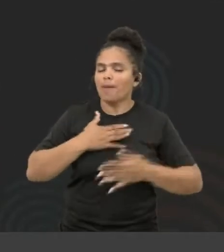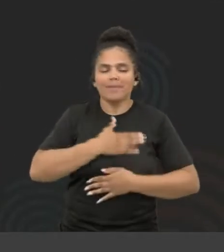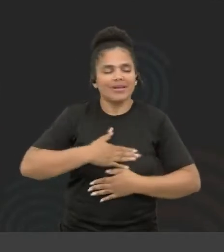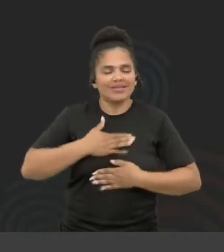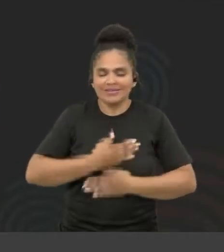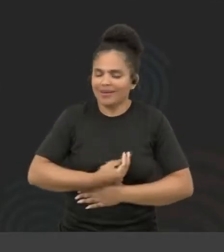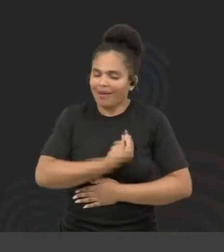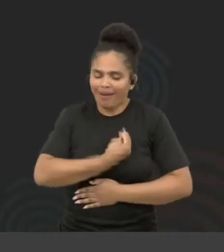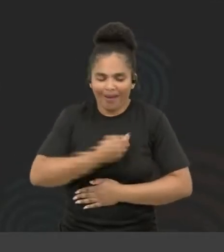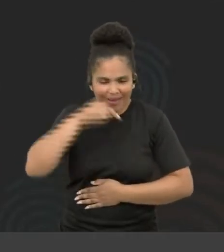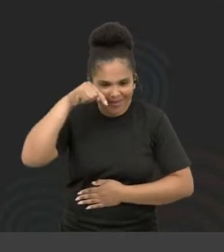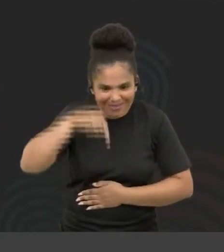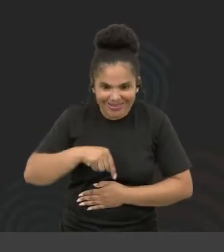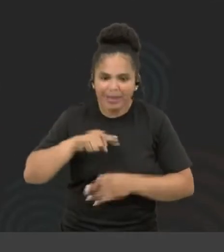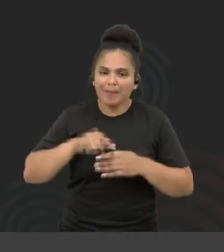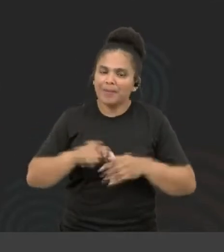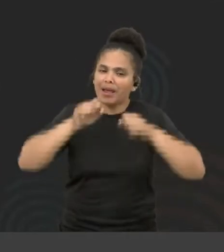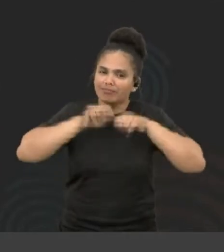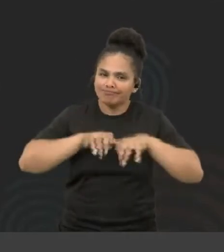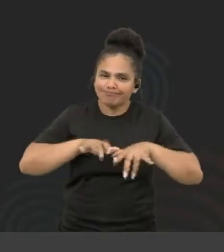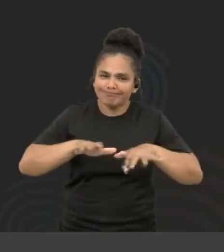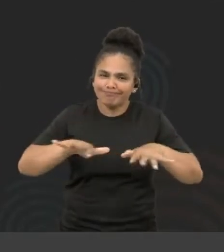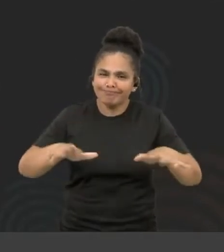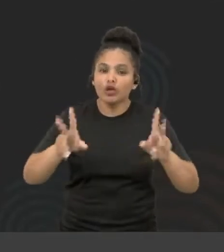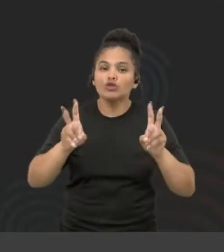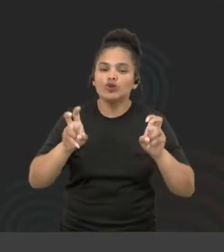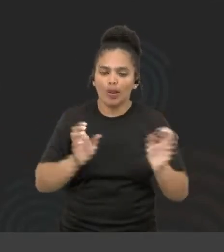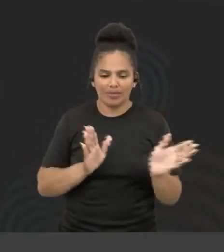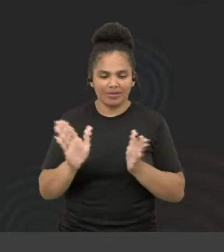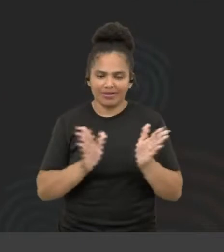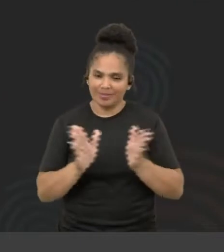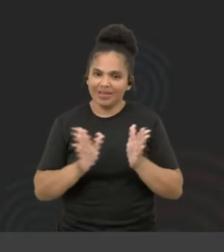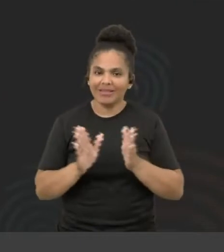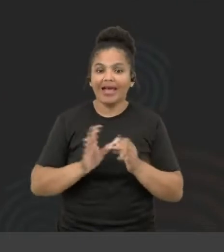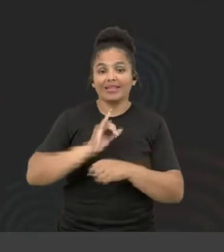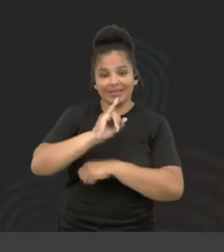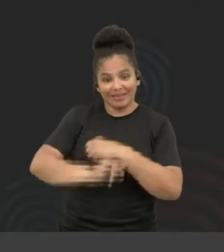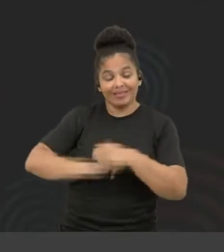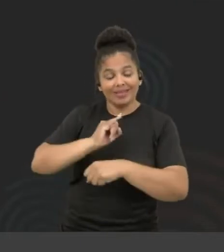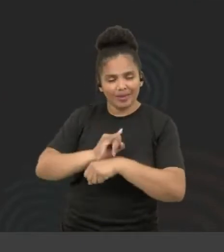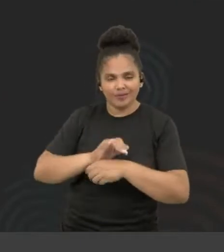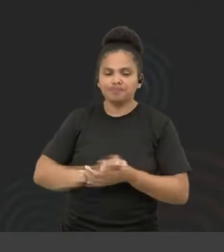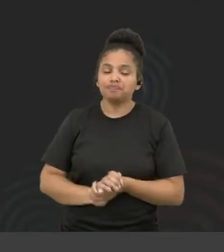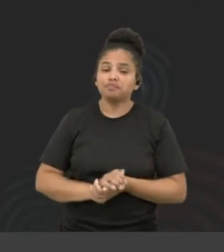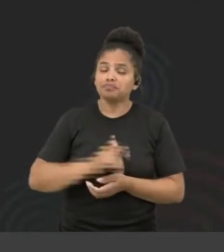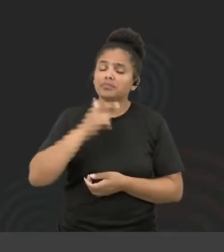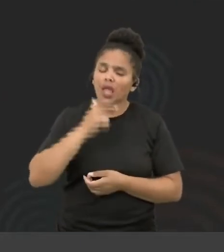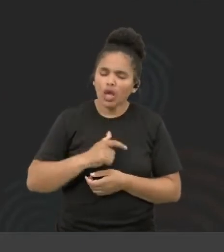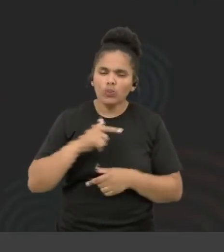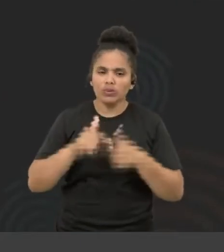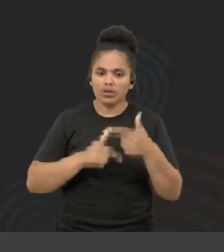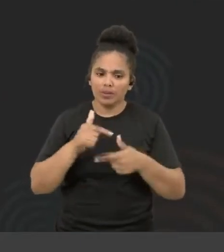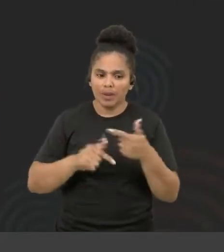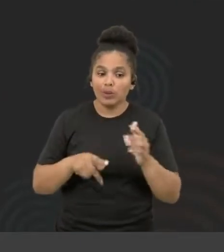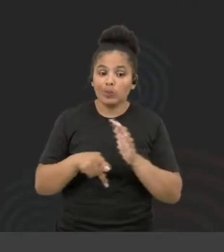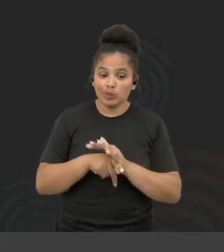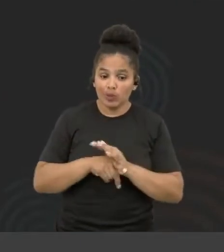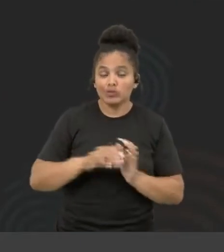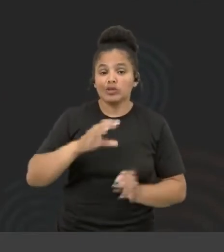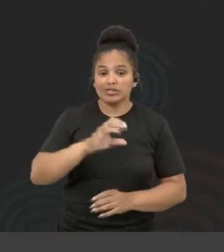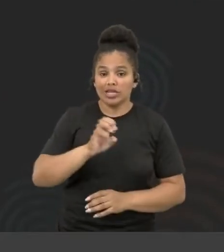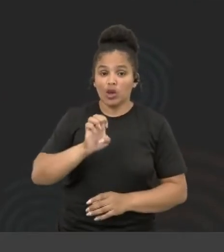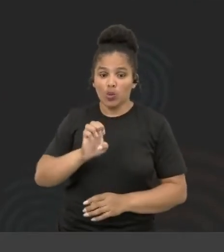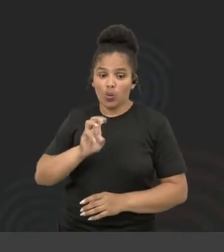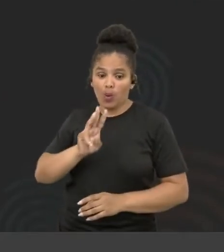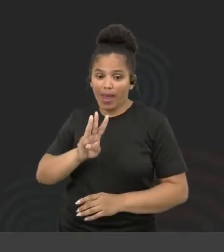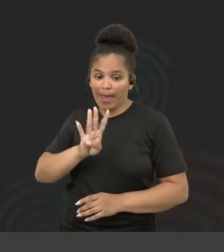pouco esse conteúdo relacionado à acessibilidade digital. Eu trabalho no CEWeb BR e no W3C